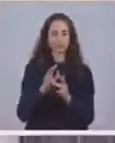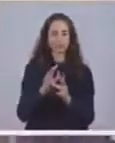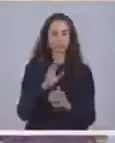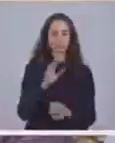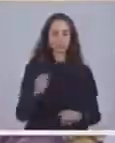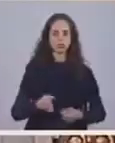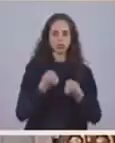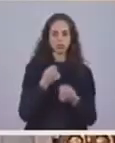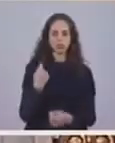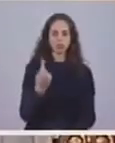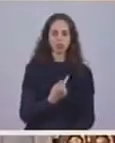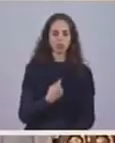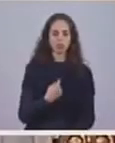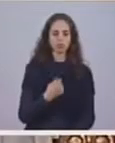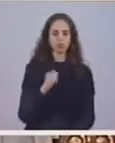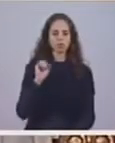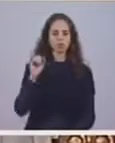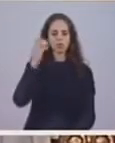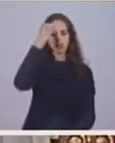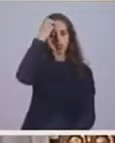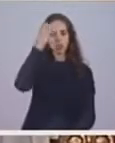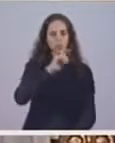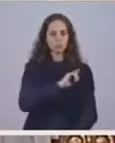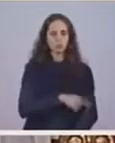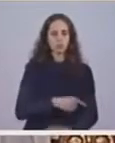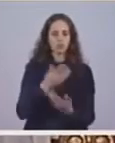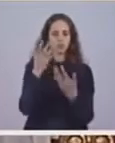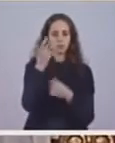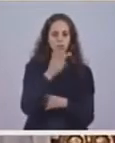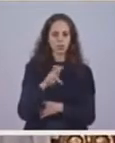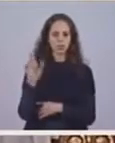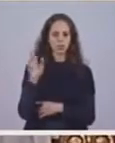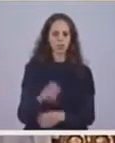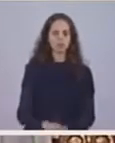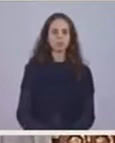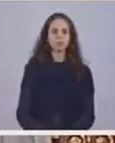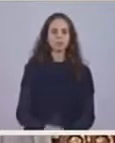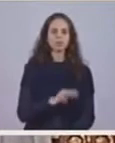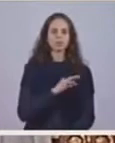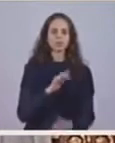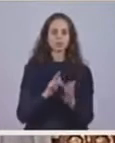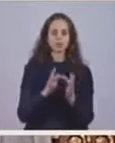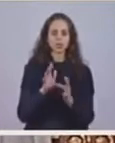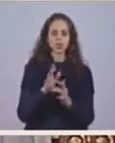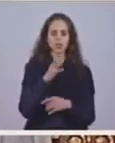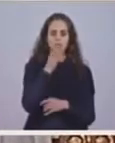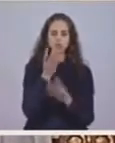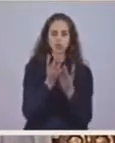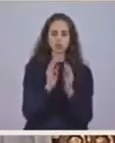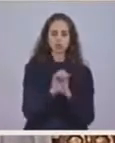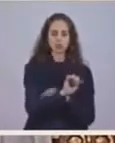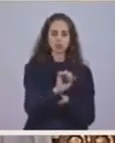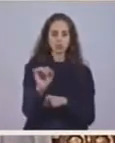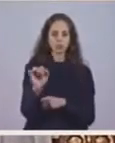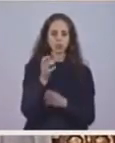nosso Salvador. Vosso é o reino, poder e glória para sempre. Senhor Jesus Cristo, que dissestes aos